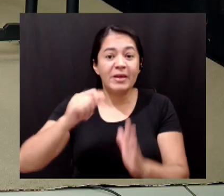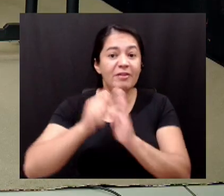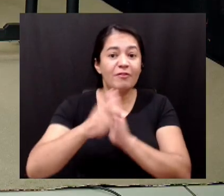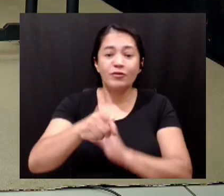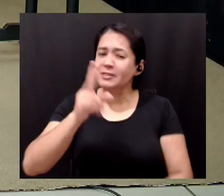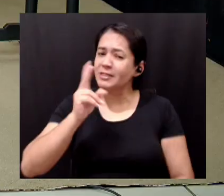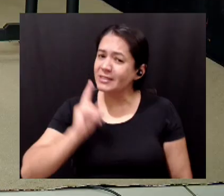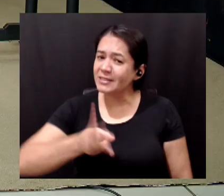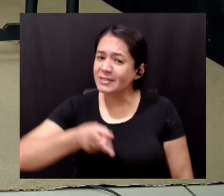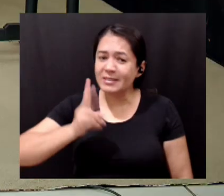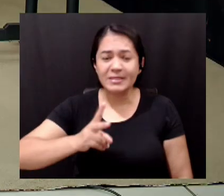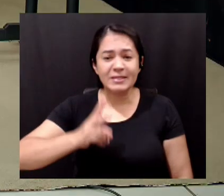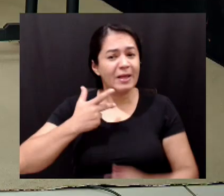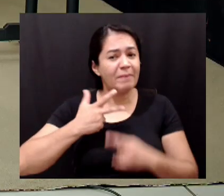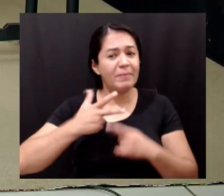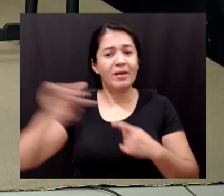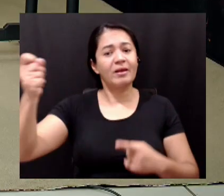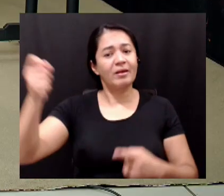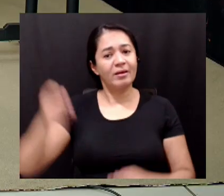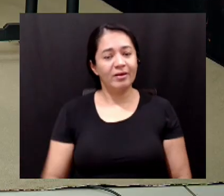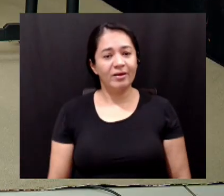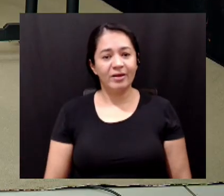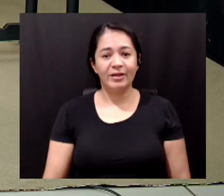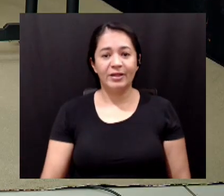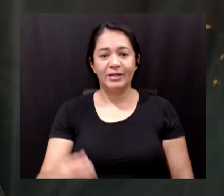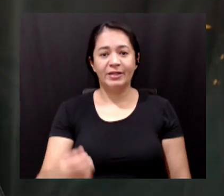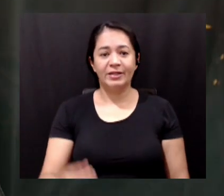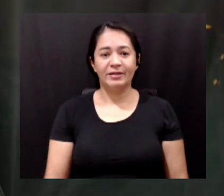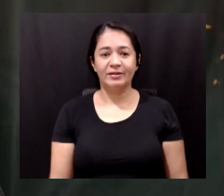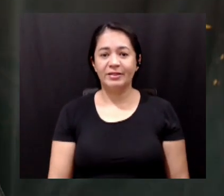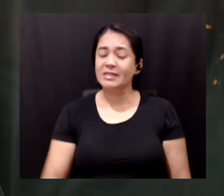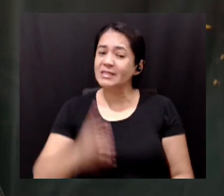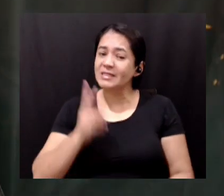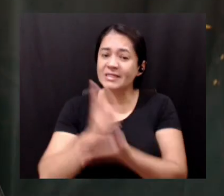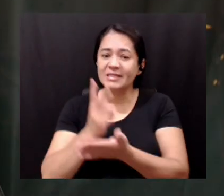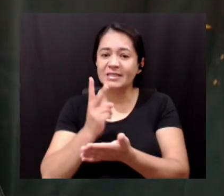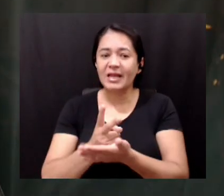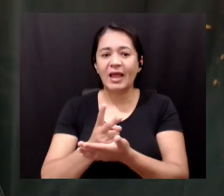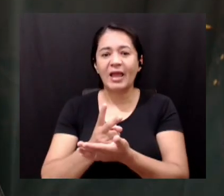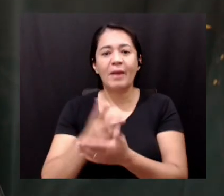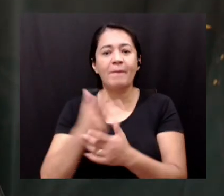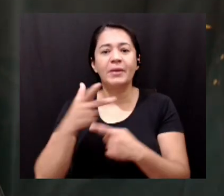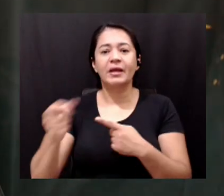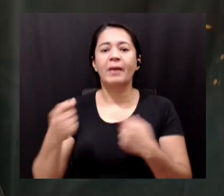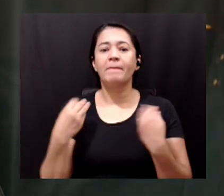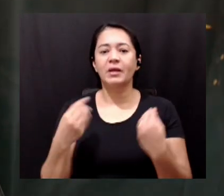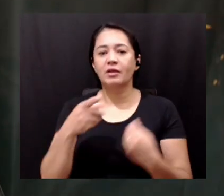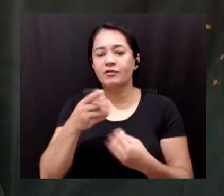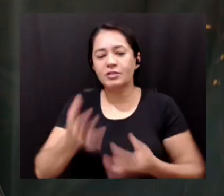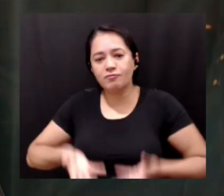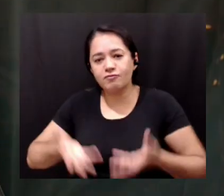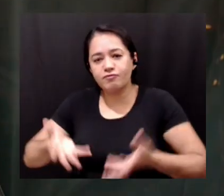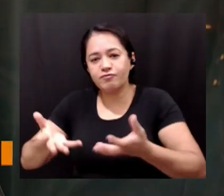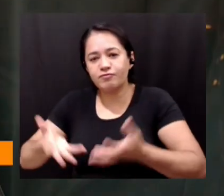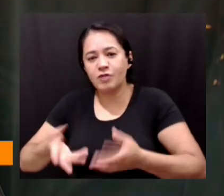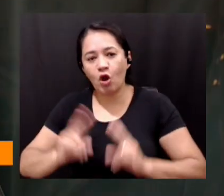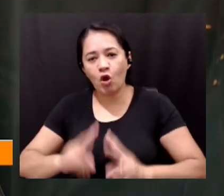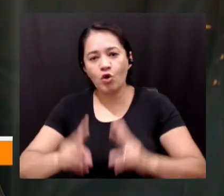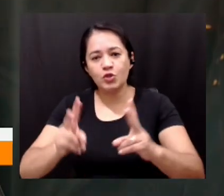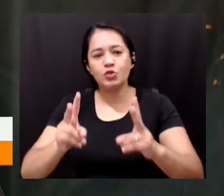pesquisa, me corrija se eu estiver errada, mas você sempre ganha por quê? Para estimular você a continuar jogando. Então, eu acho que isso vai